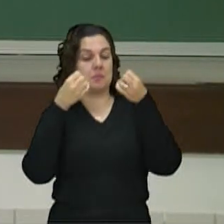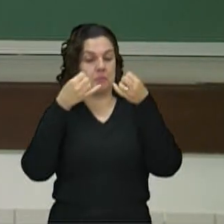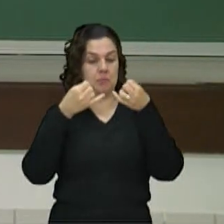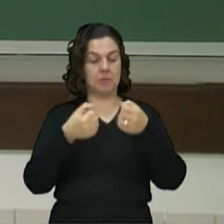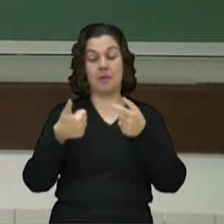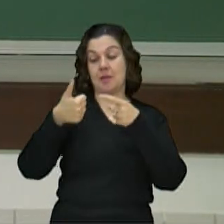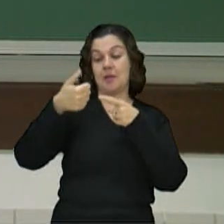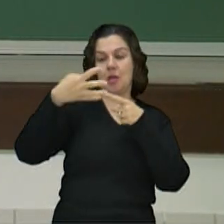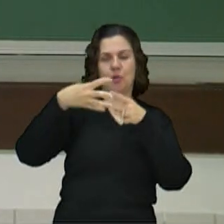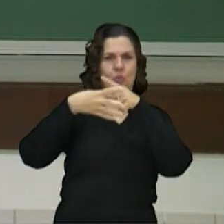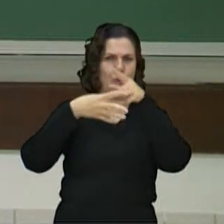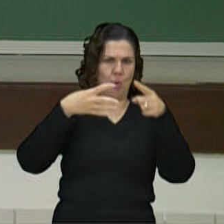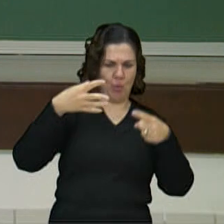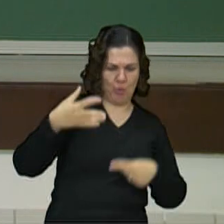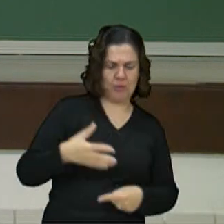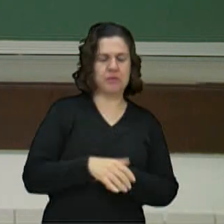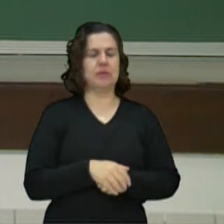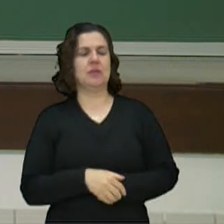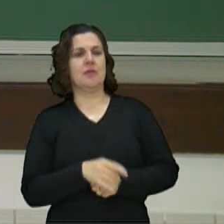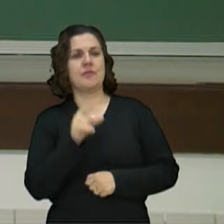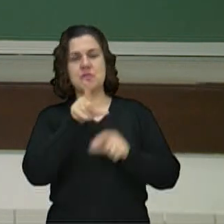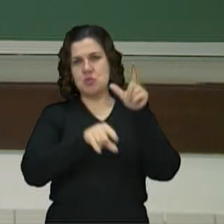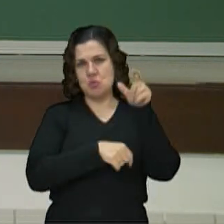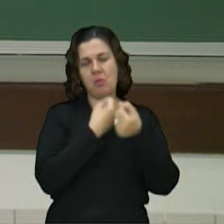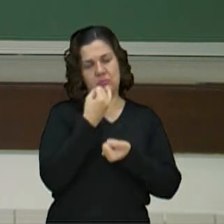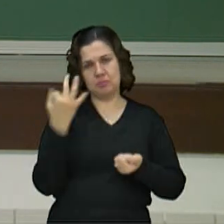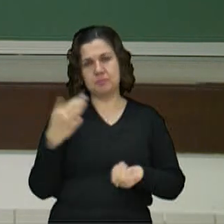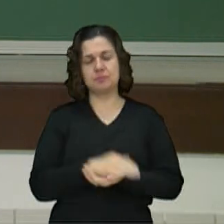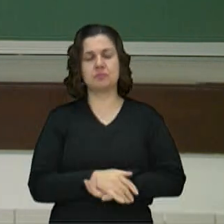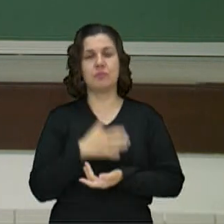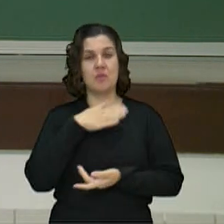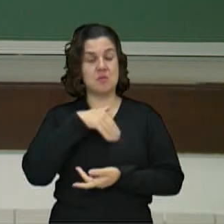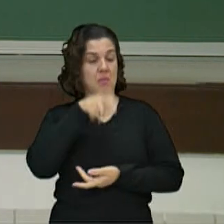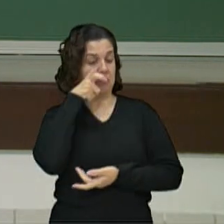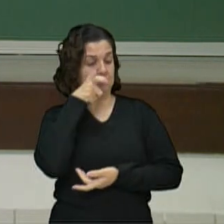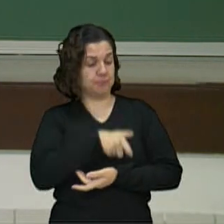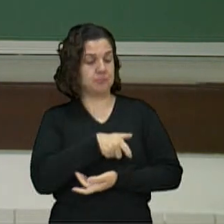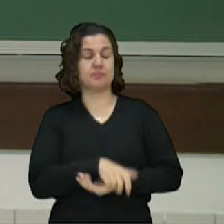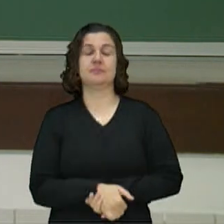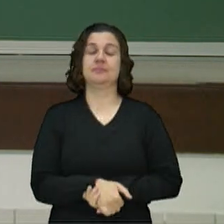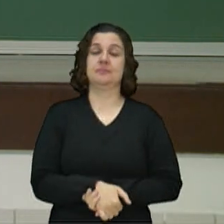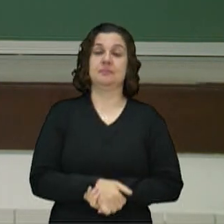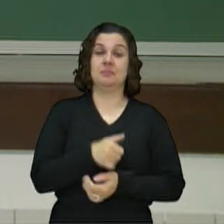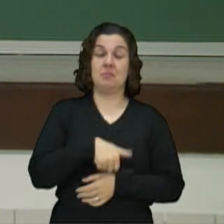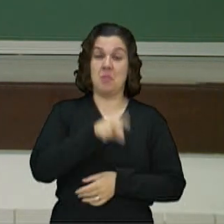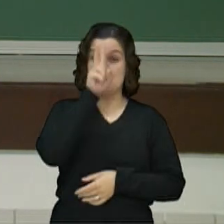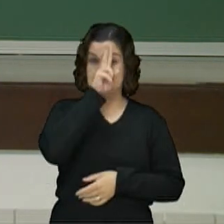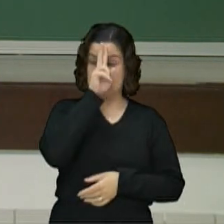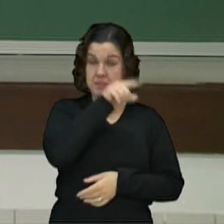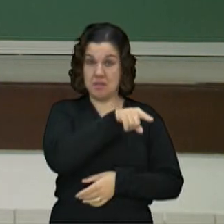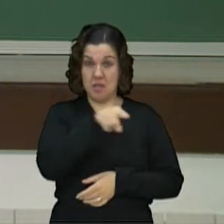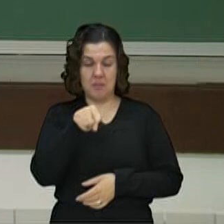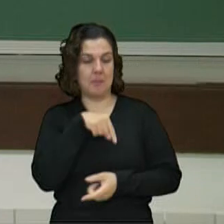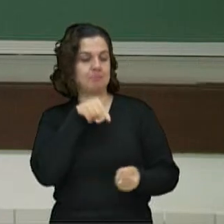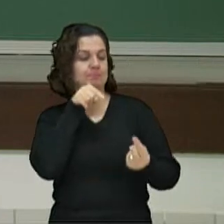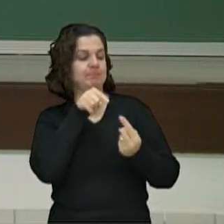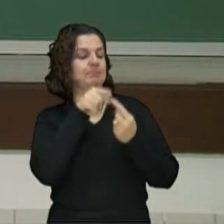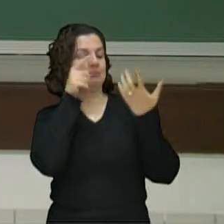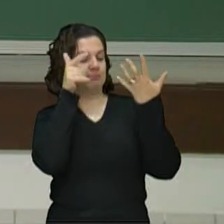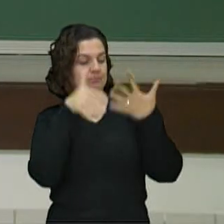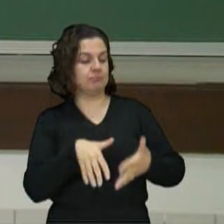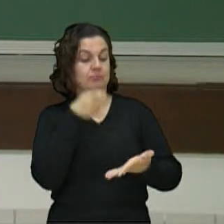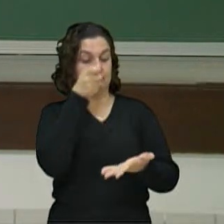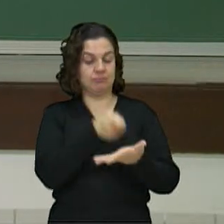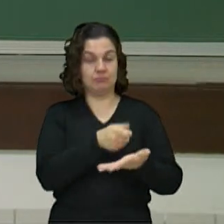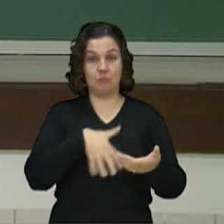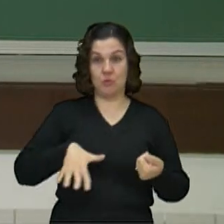antes, 14 características, você podia marcar algumas aqui que você mais lembrasse, que para você mais identificam um